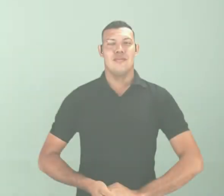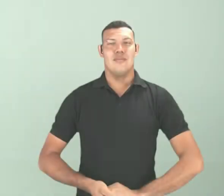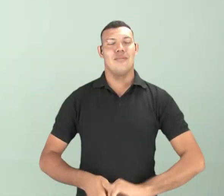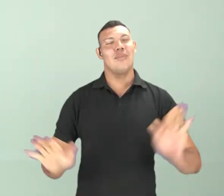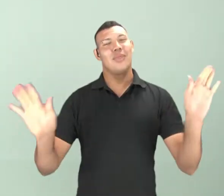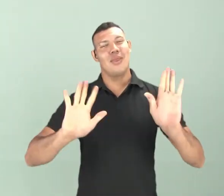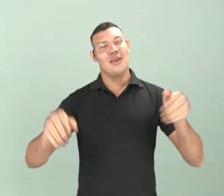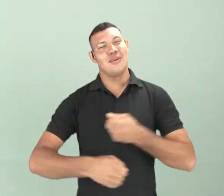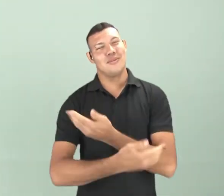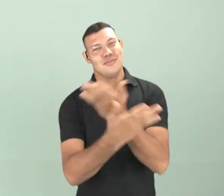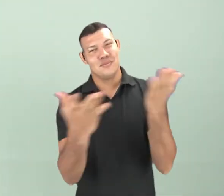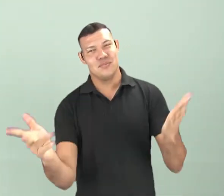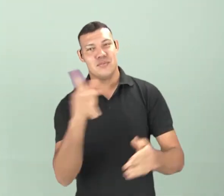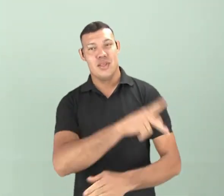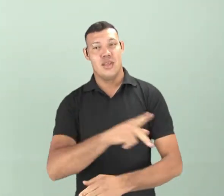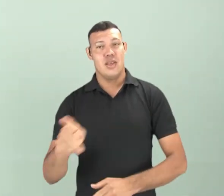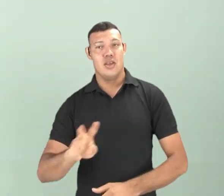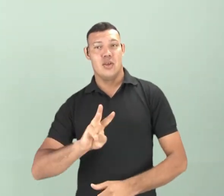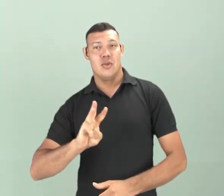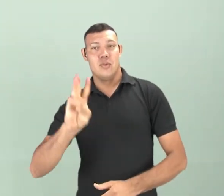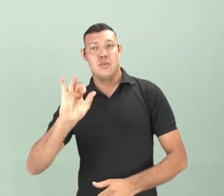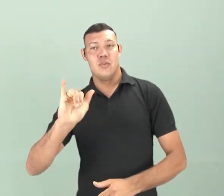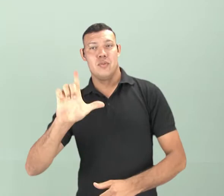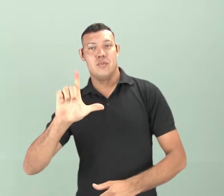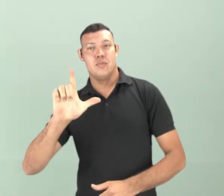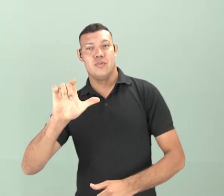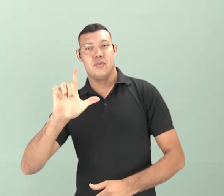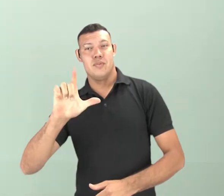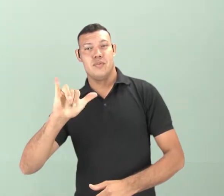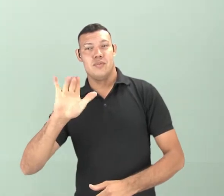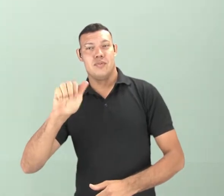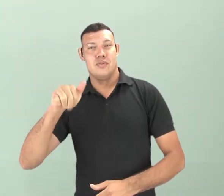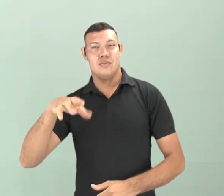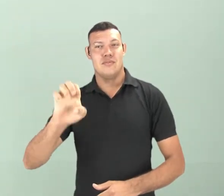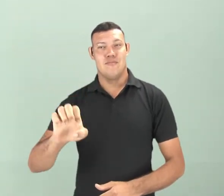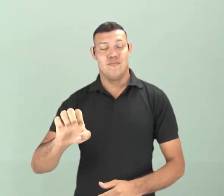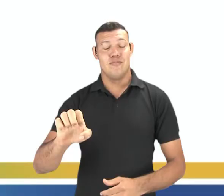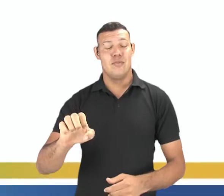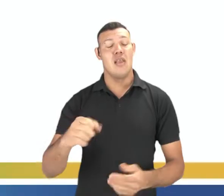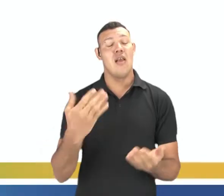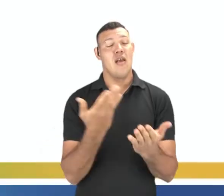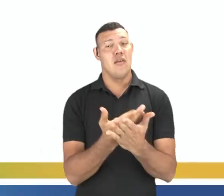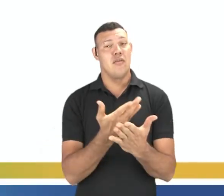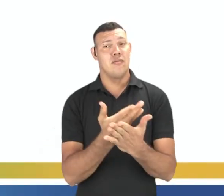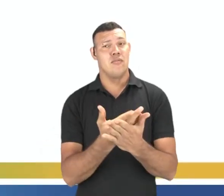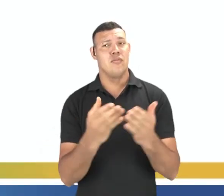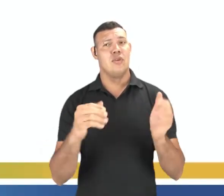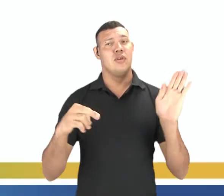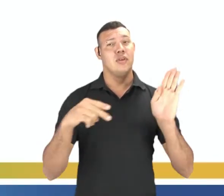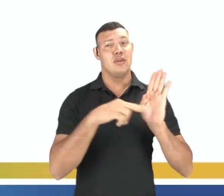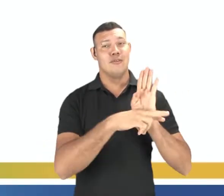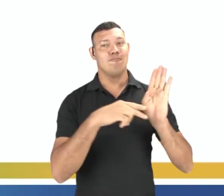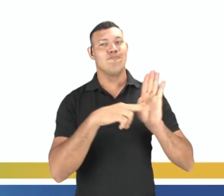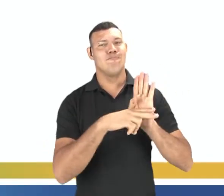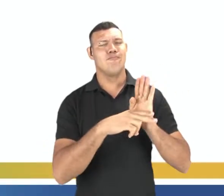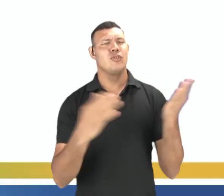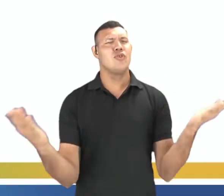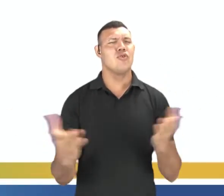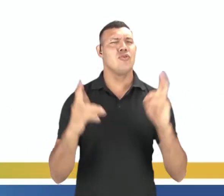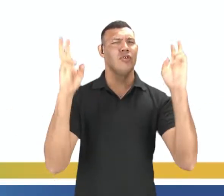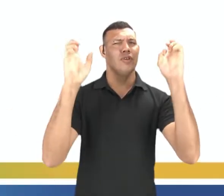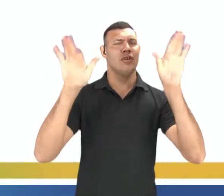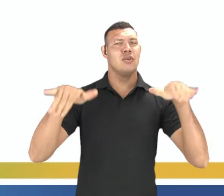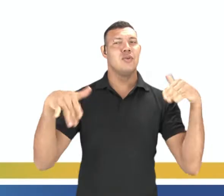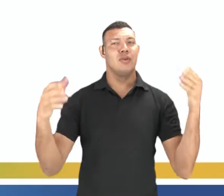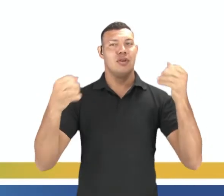Olá a todos, sou a professora Williane, seja bem-vindo para mais uma aula de Biologia. Hoje nós vamos estar estudando o